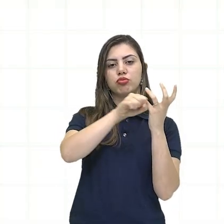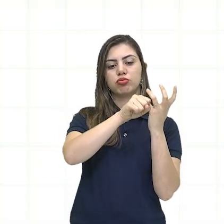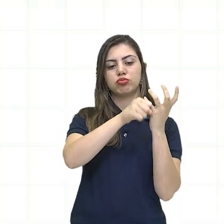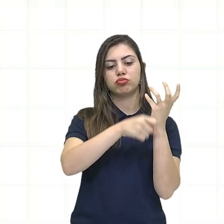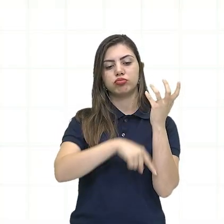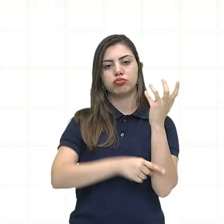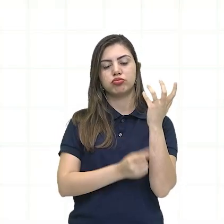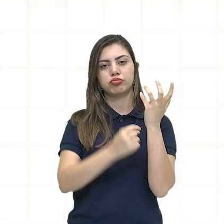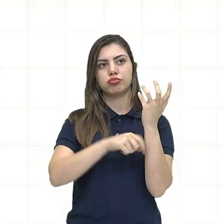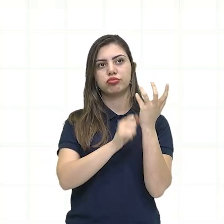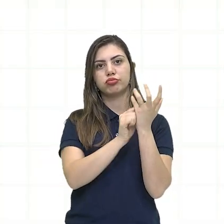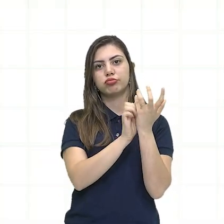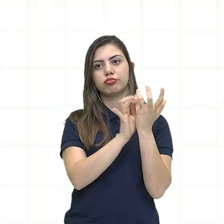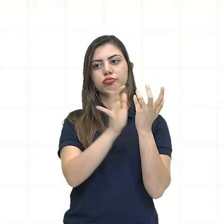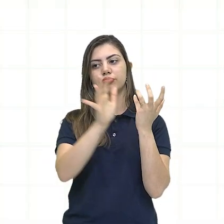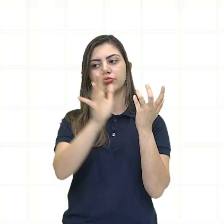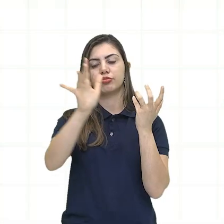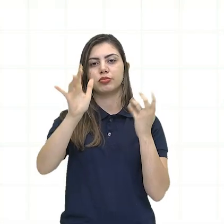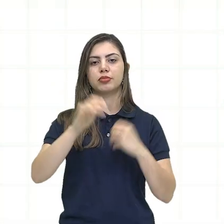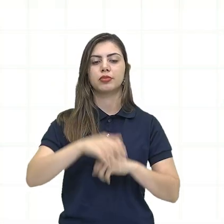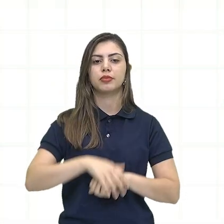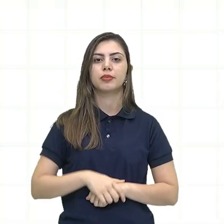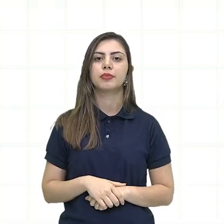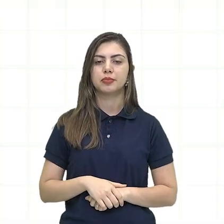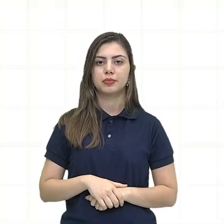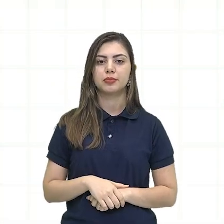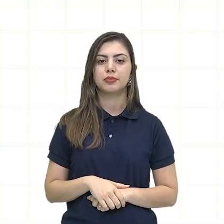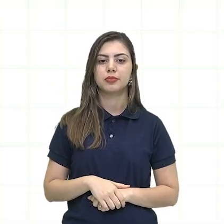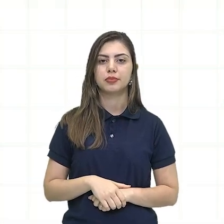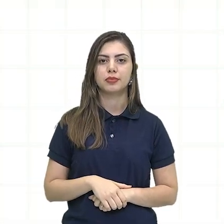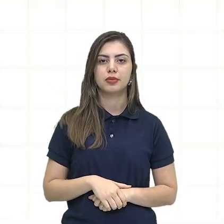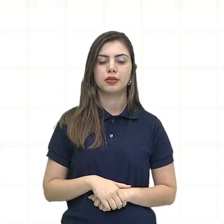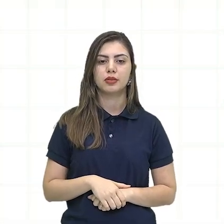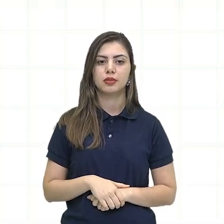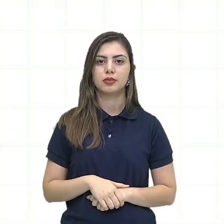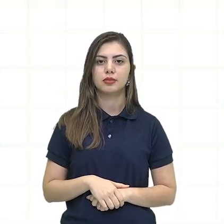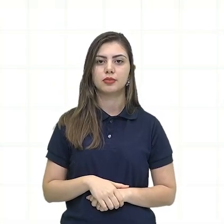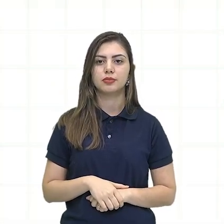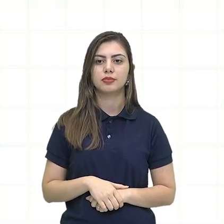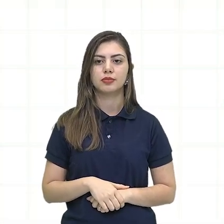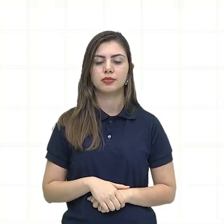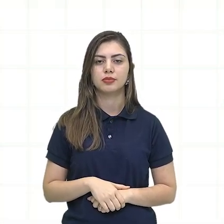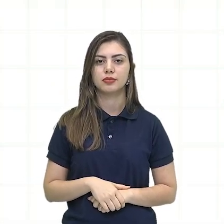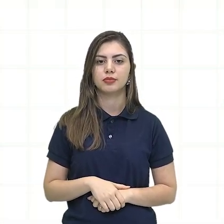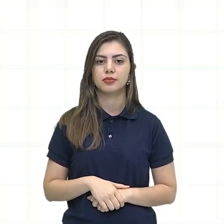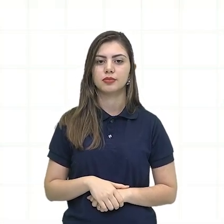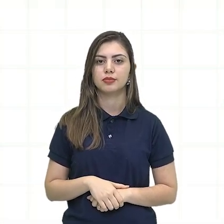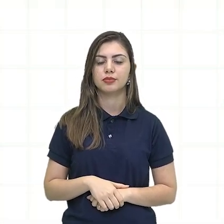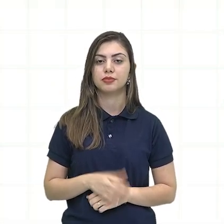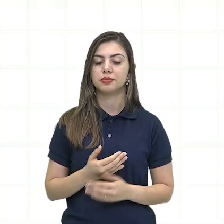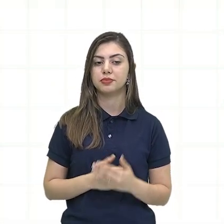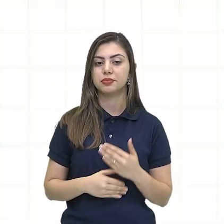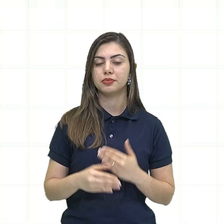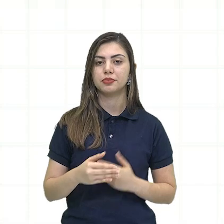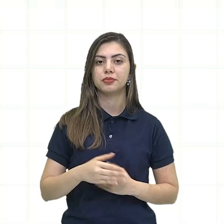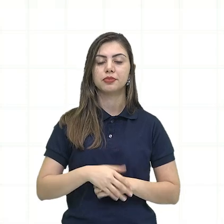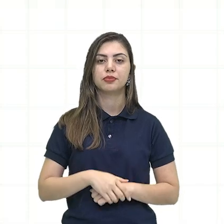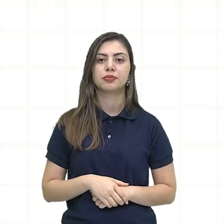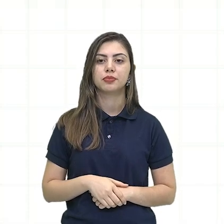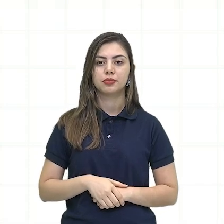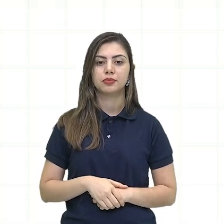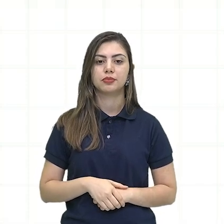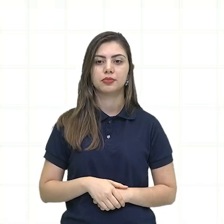quebra, né, na presença da luz, certo? Dando continuidade, nós passamos